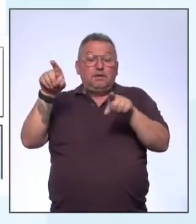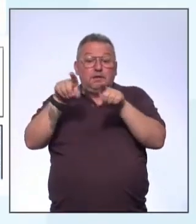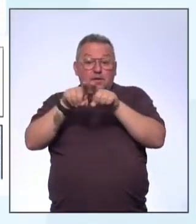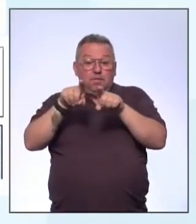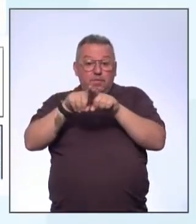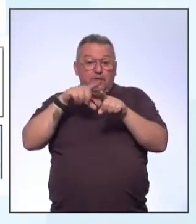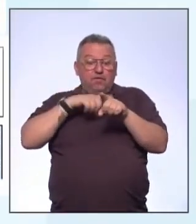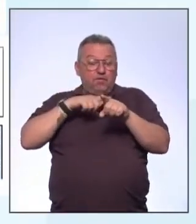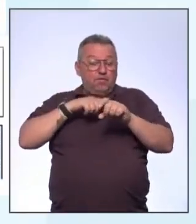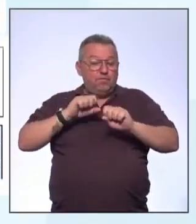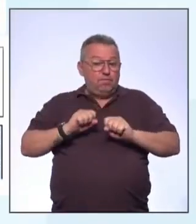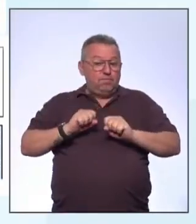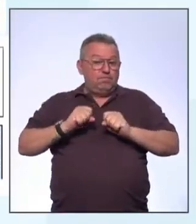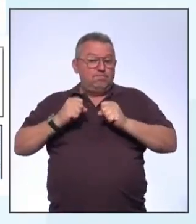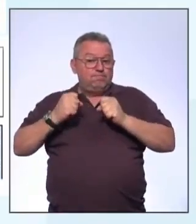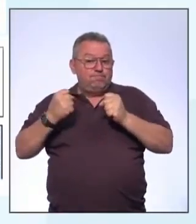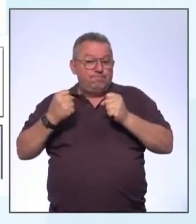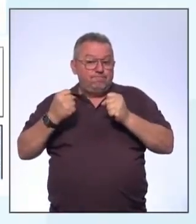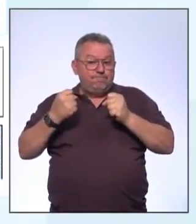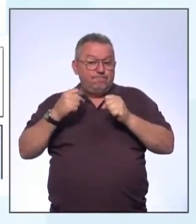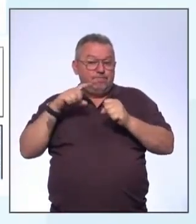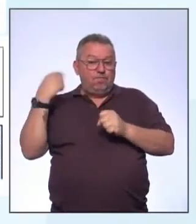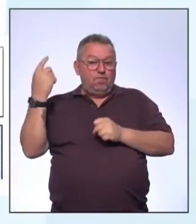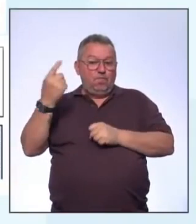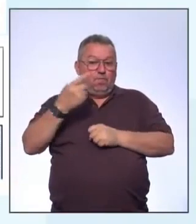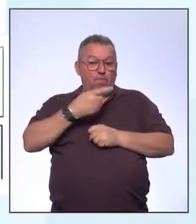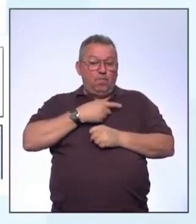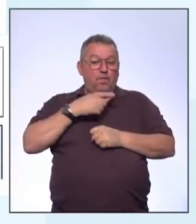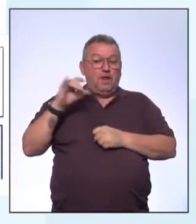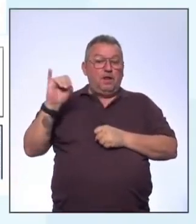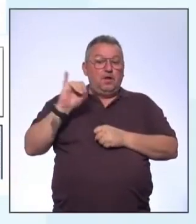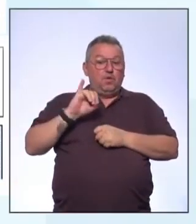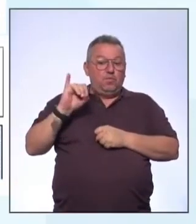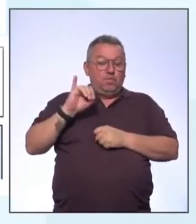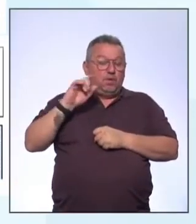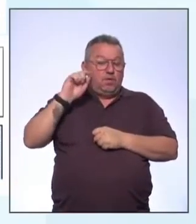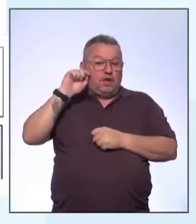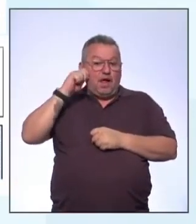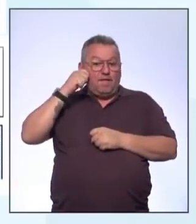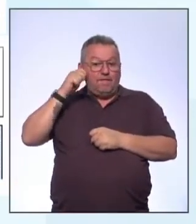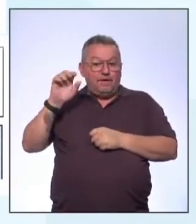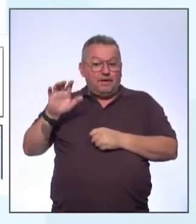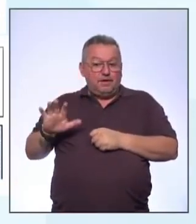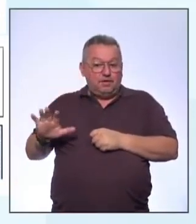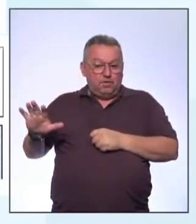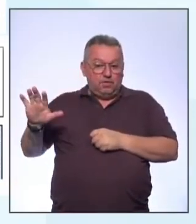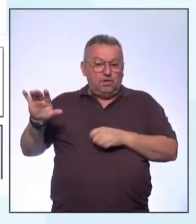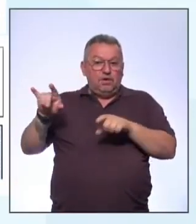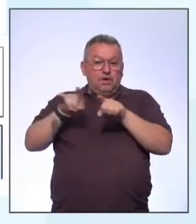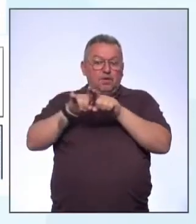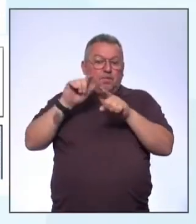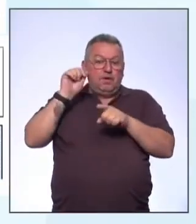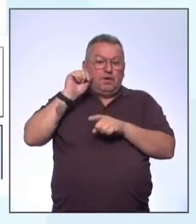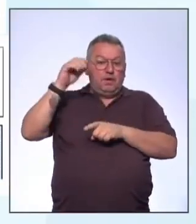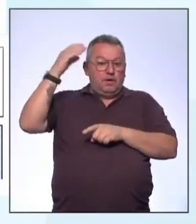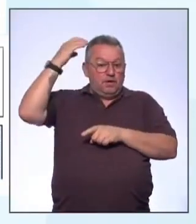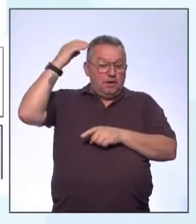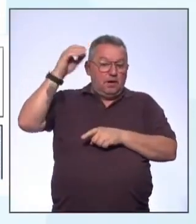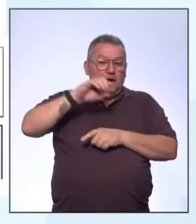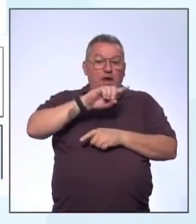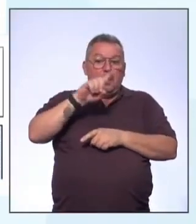tiveram resistência dos nossos irmãos africanos. E aí a rainha